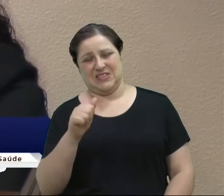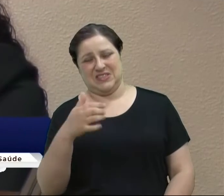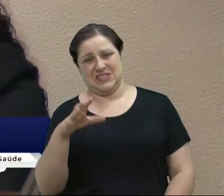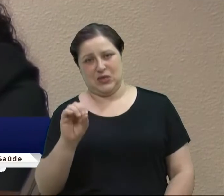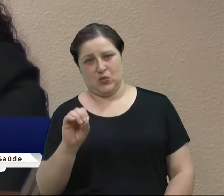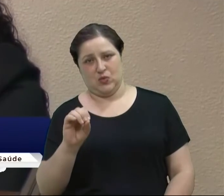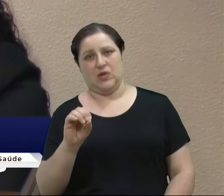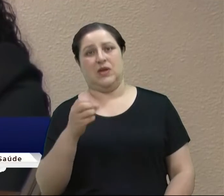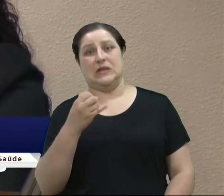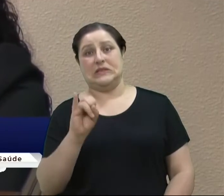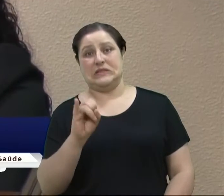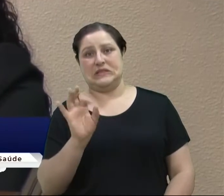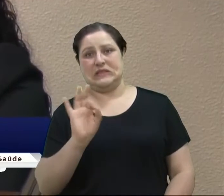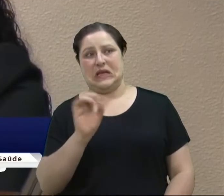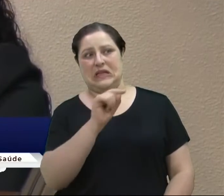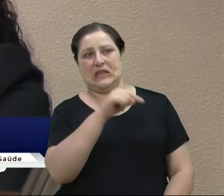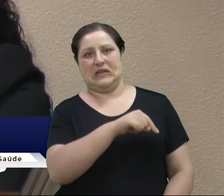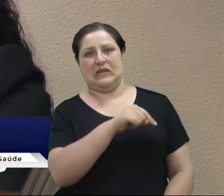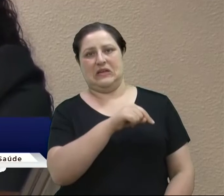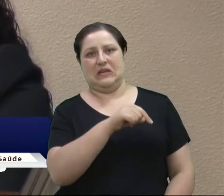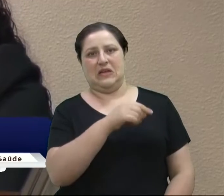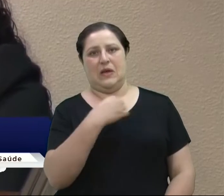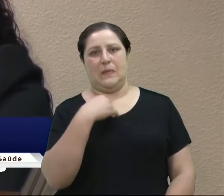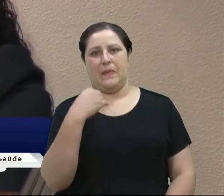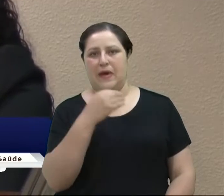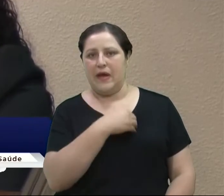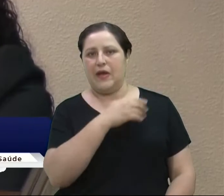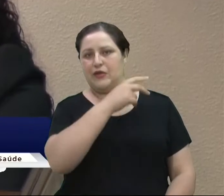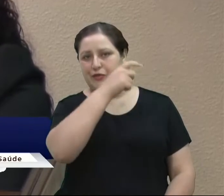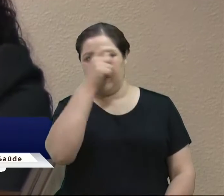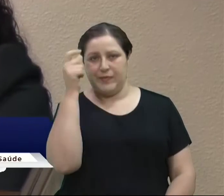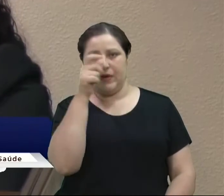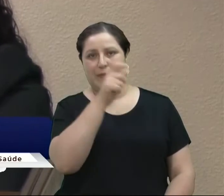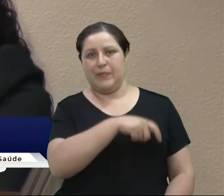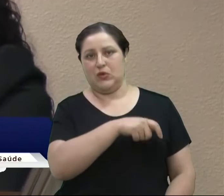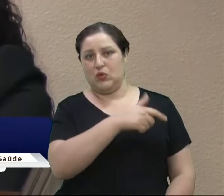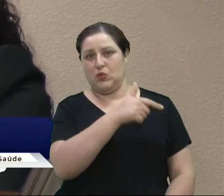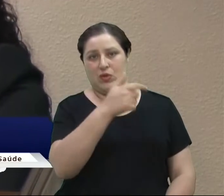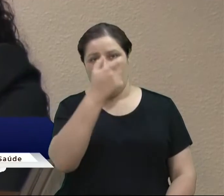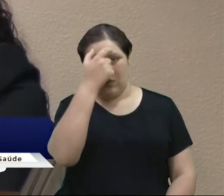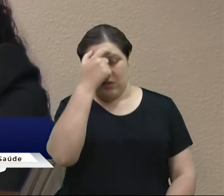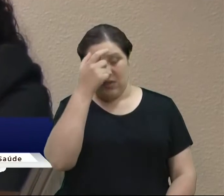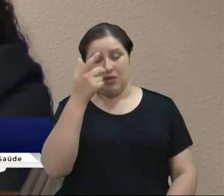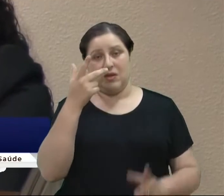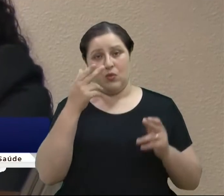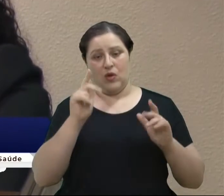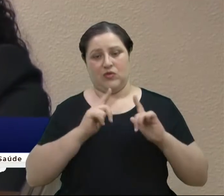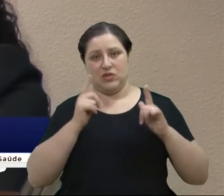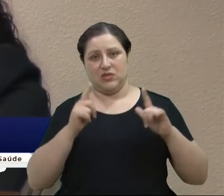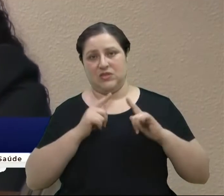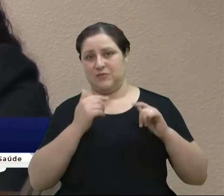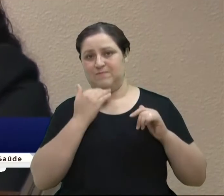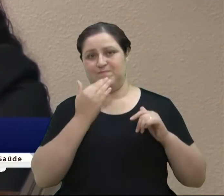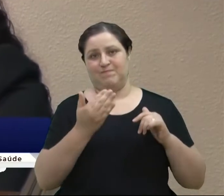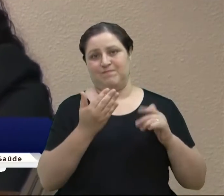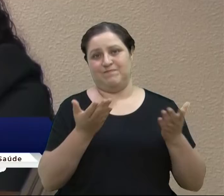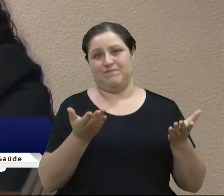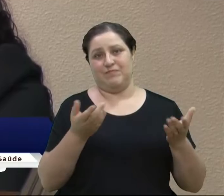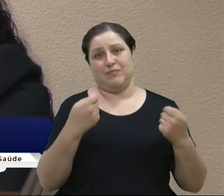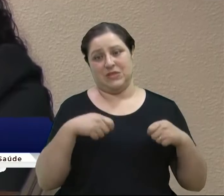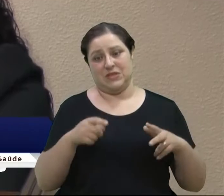hospital. Então, nós temos que fazer essa articulação e esse planejamento e essa melhoria de assistência à nossa